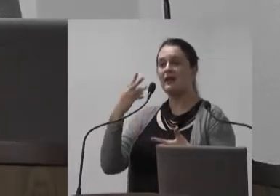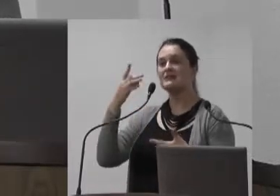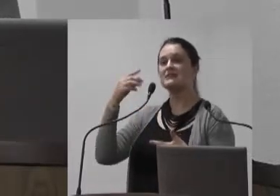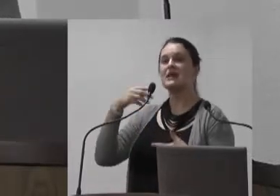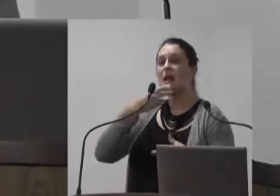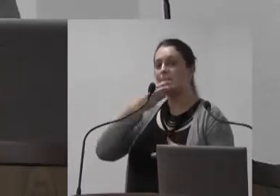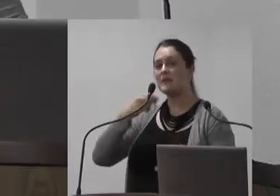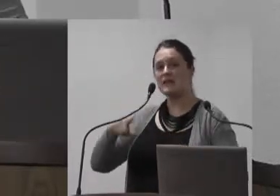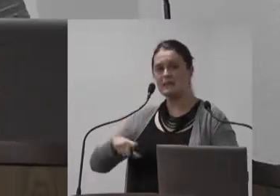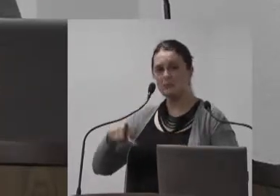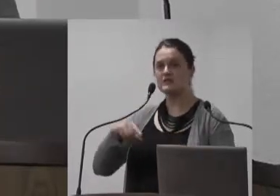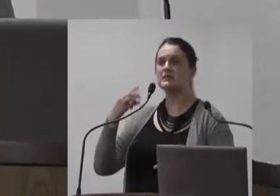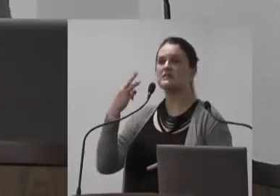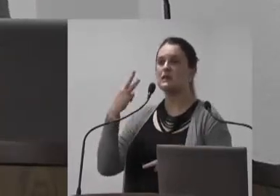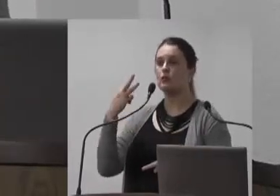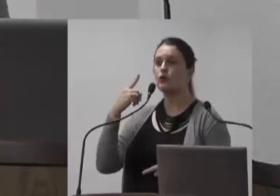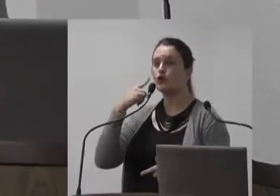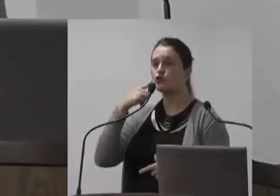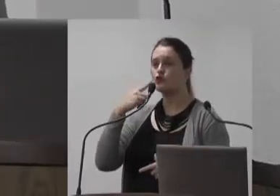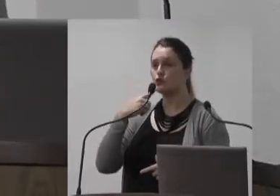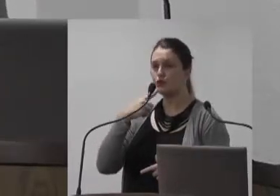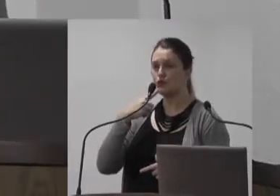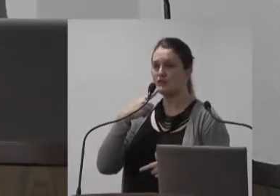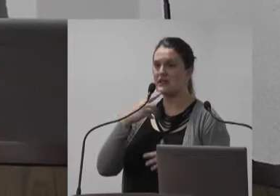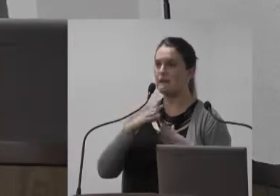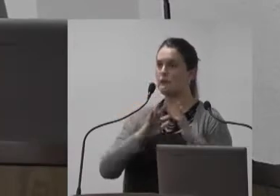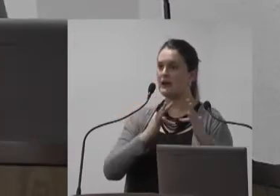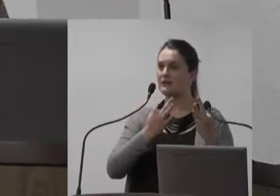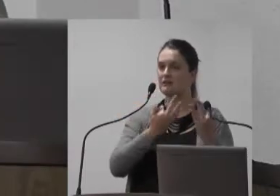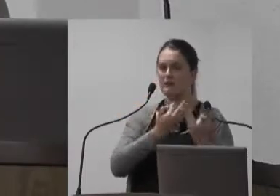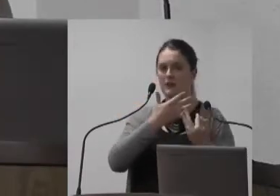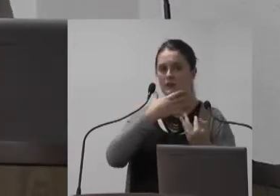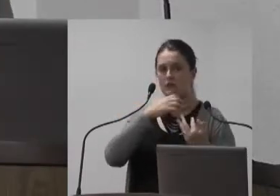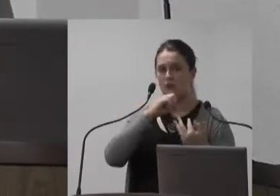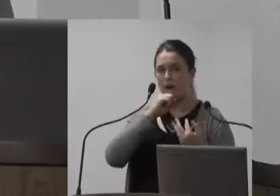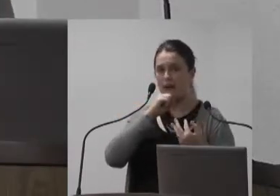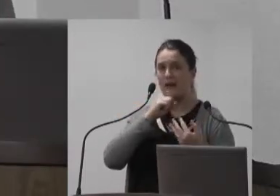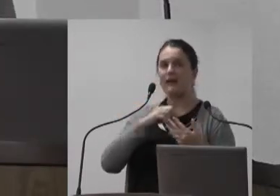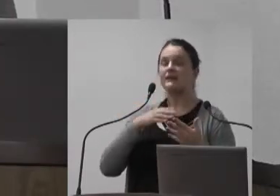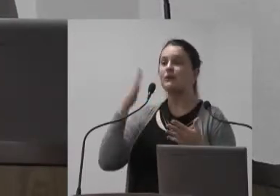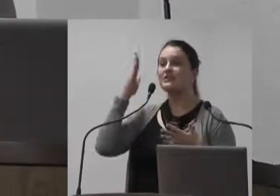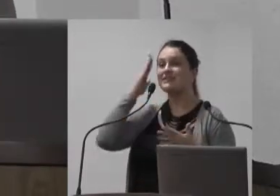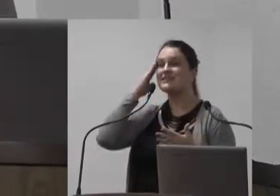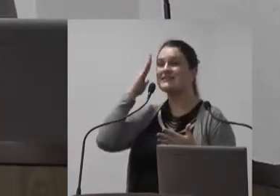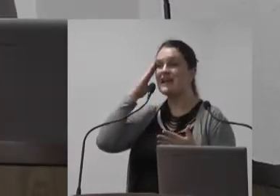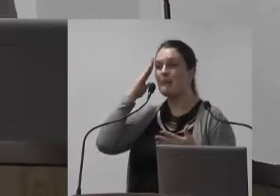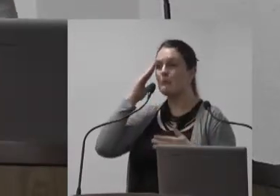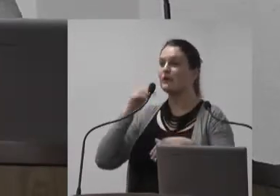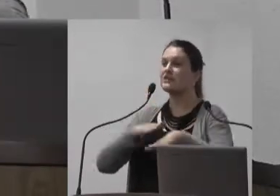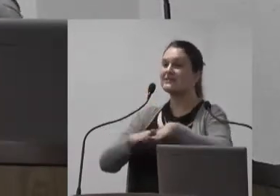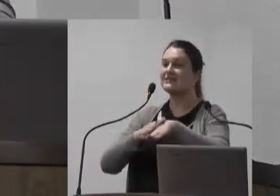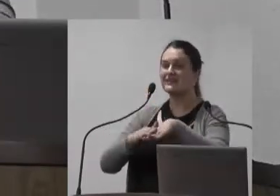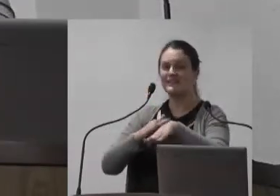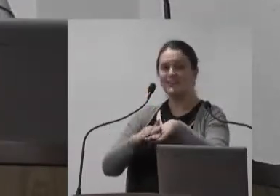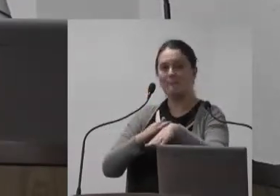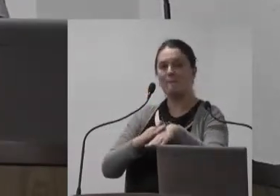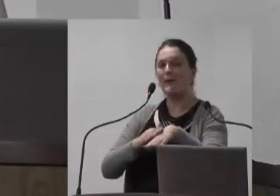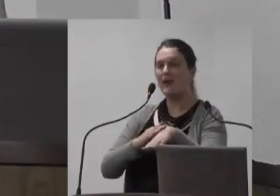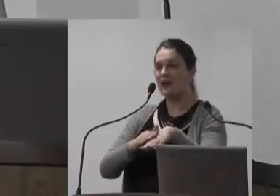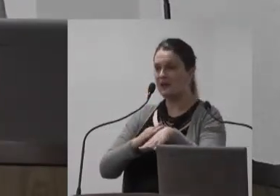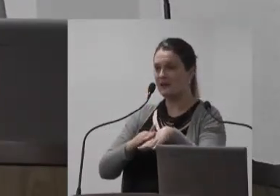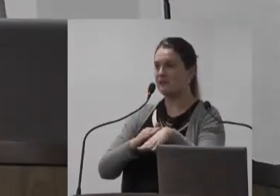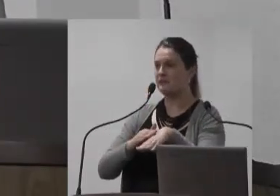Tenho 3 primos que são surdos, né, por parte da família do meu pai. Então a gente sabe porque a gente sente